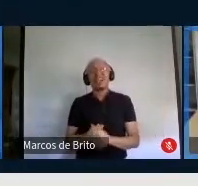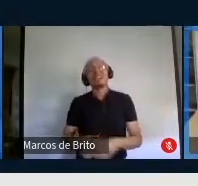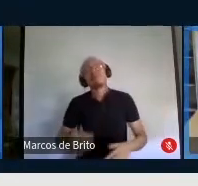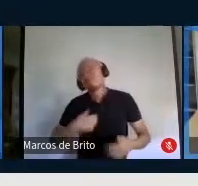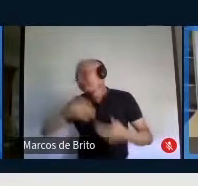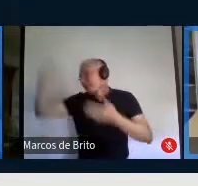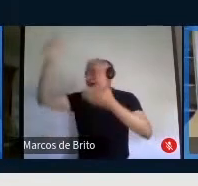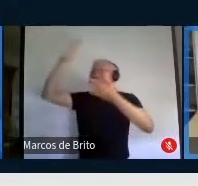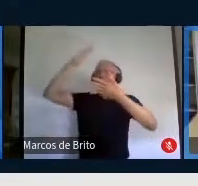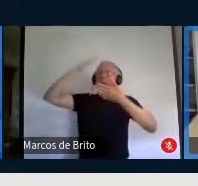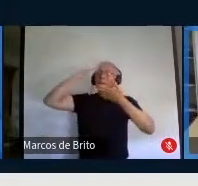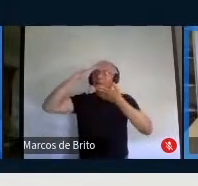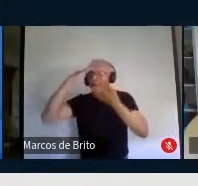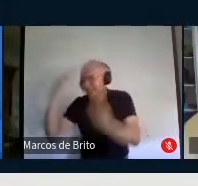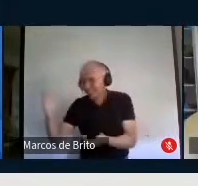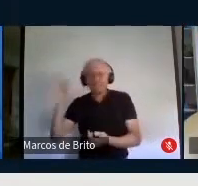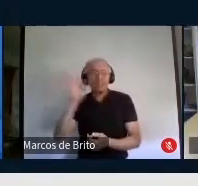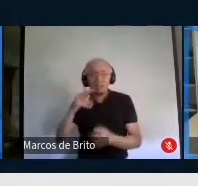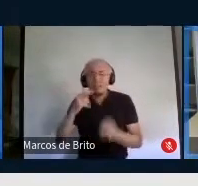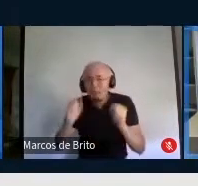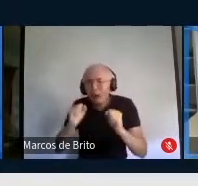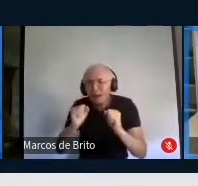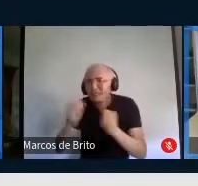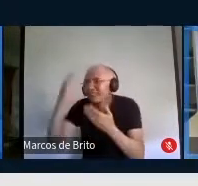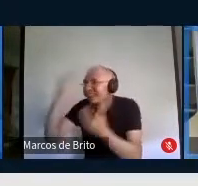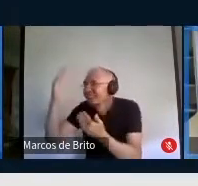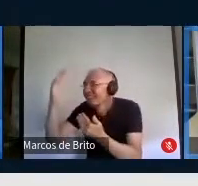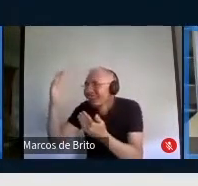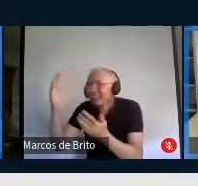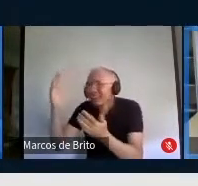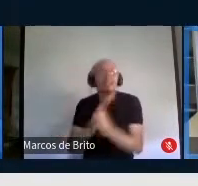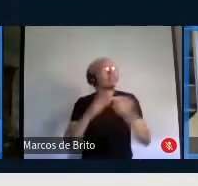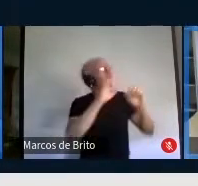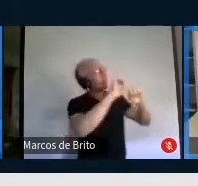Obrigada, professora Tuxi. Eu posso agradecer rapidinho?